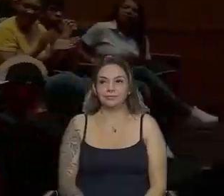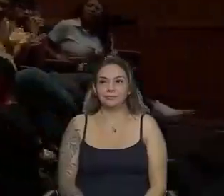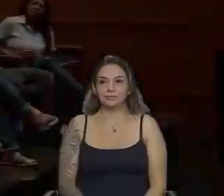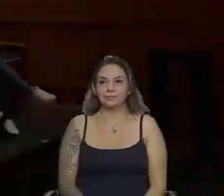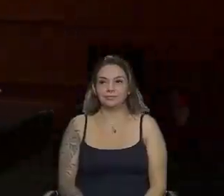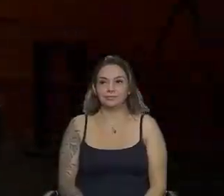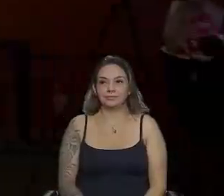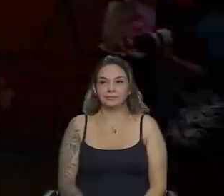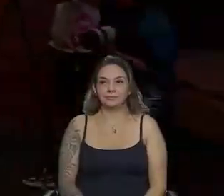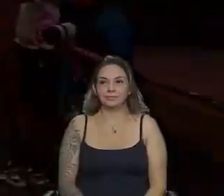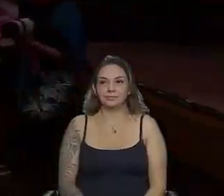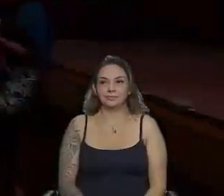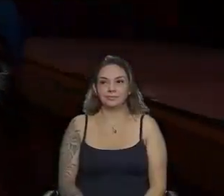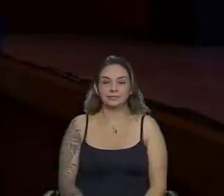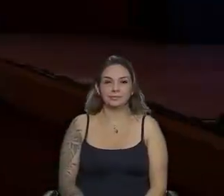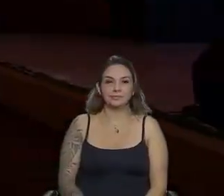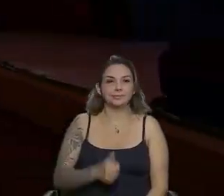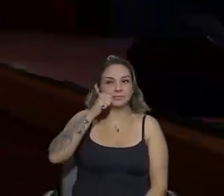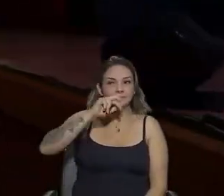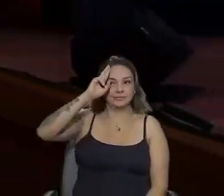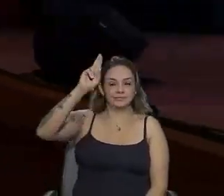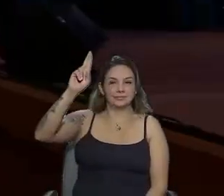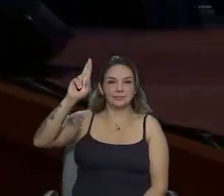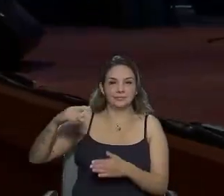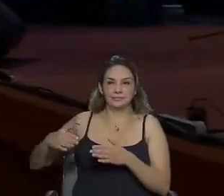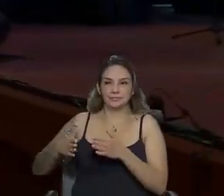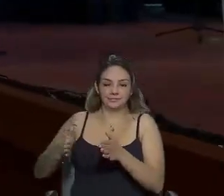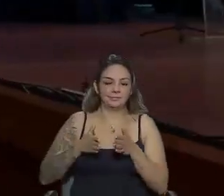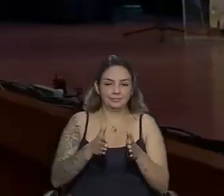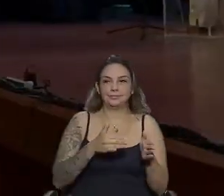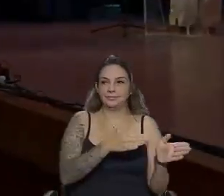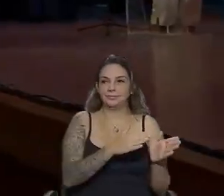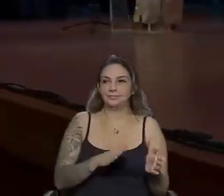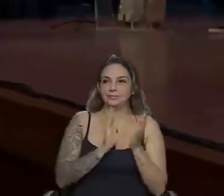o título da redação do Caio é A Senhora e a Encruzilhada.